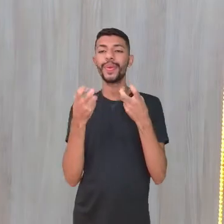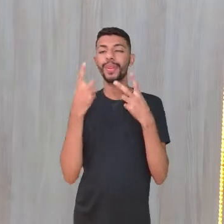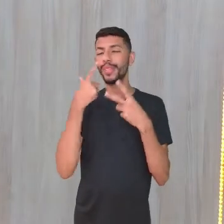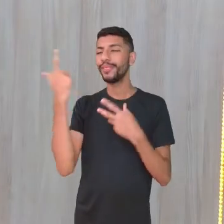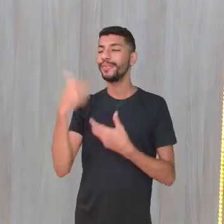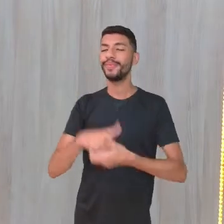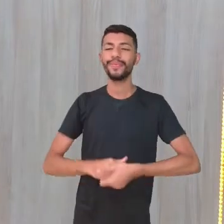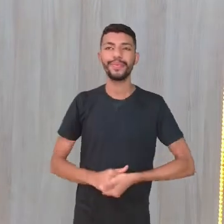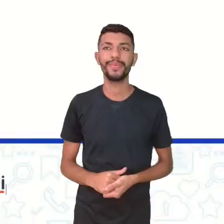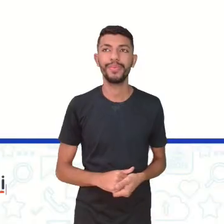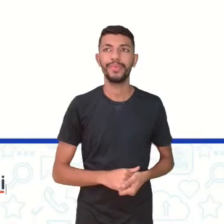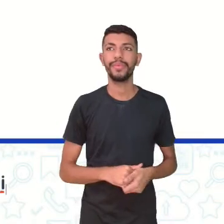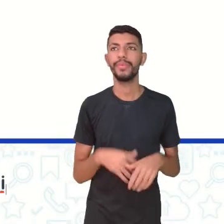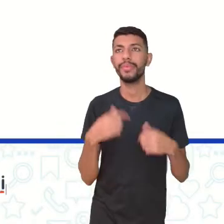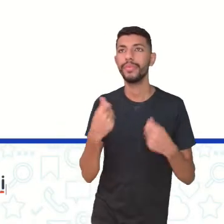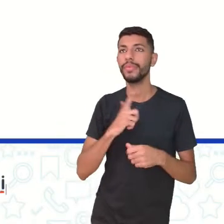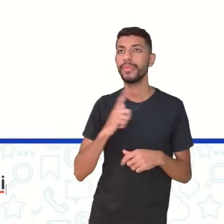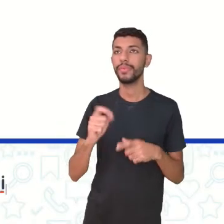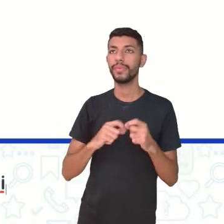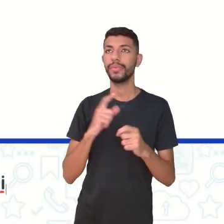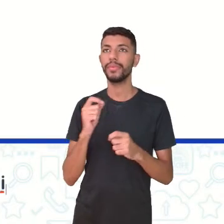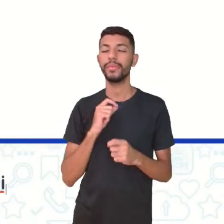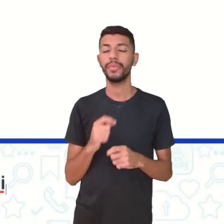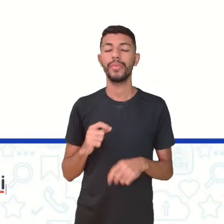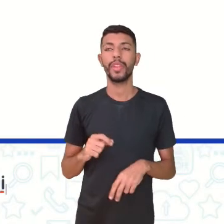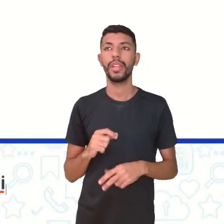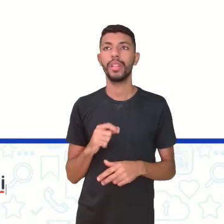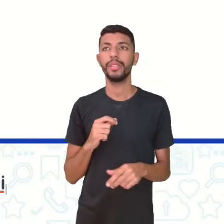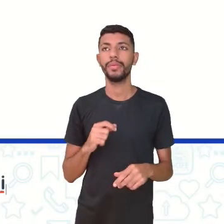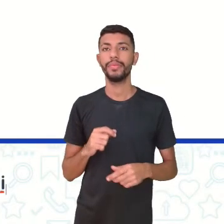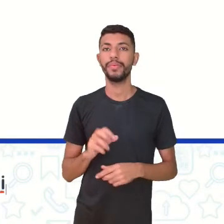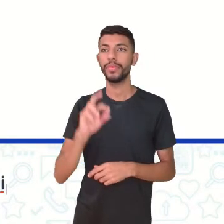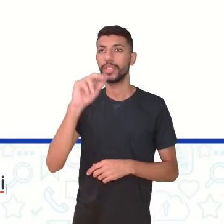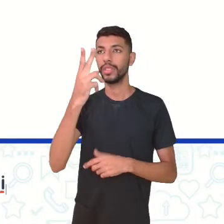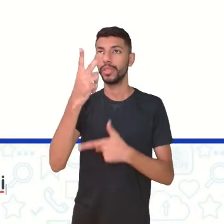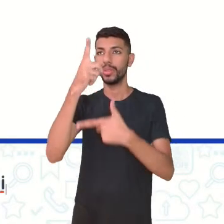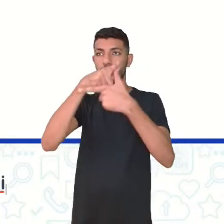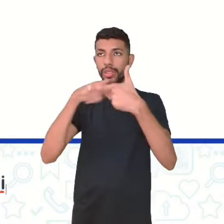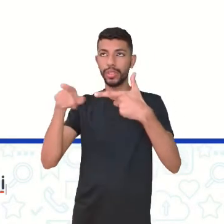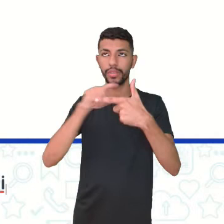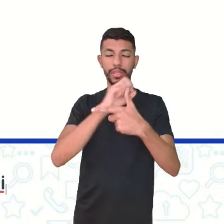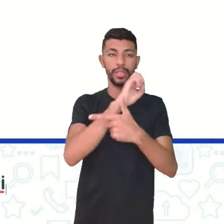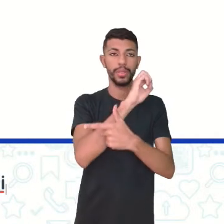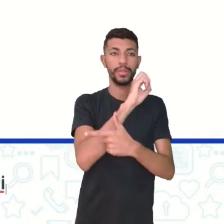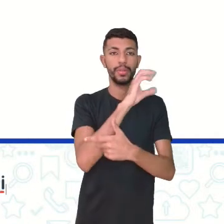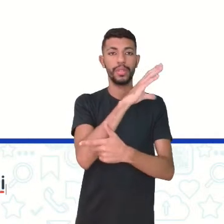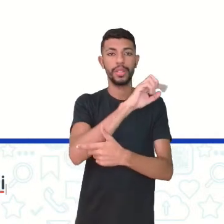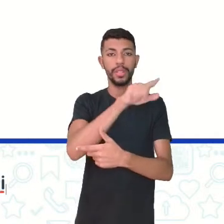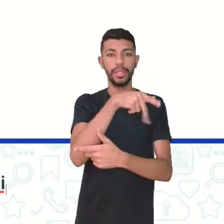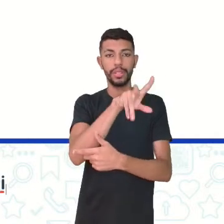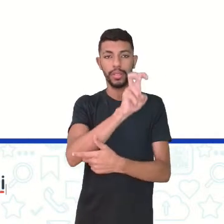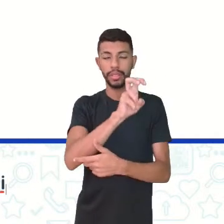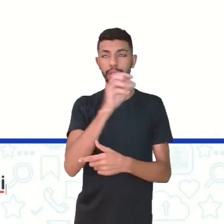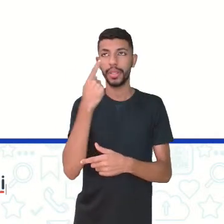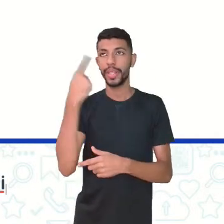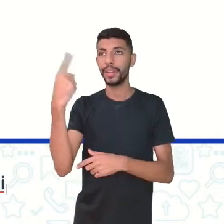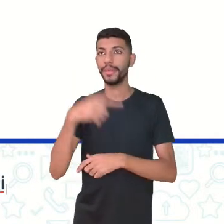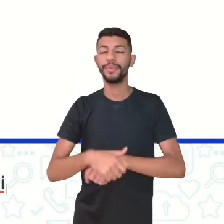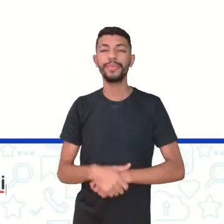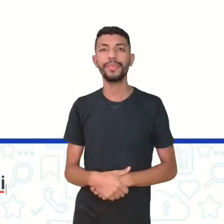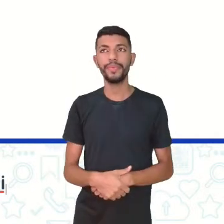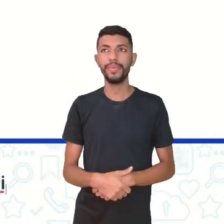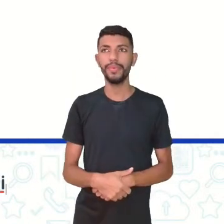aí que eu preciso dividir esses R$2, né, por 50 centavos,